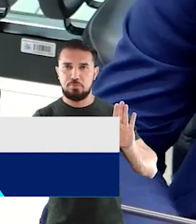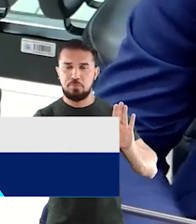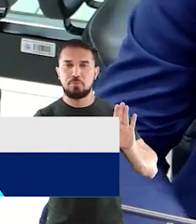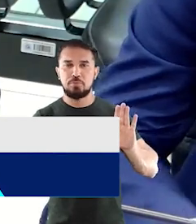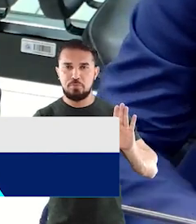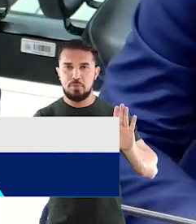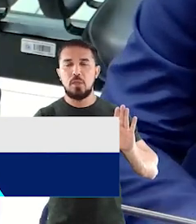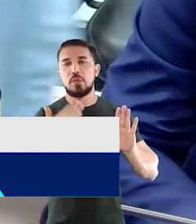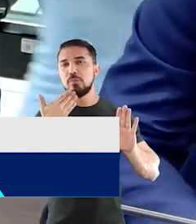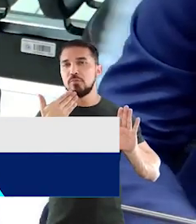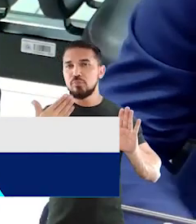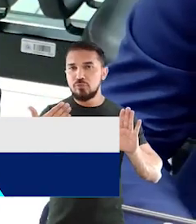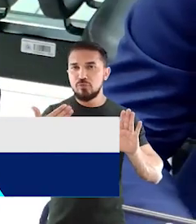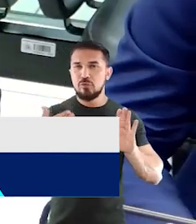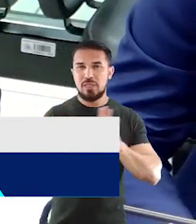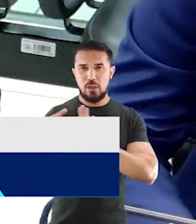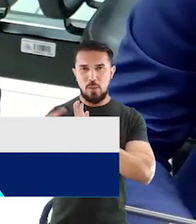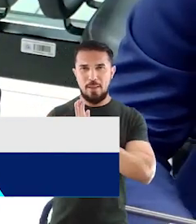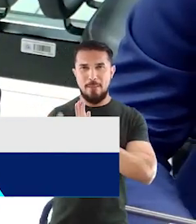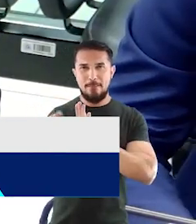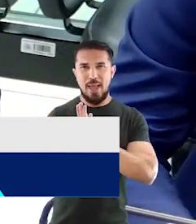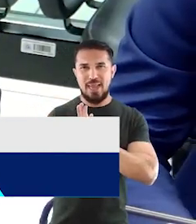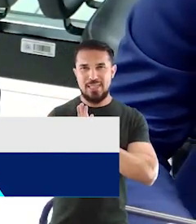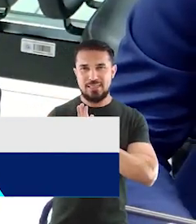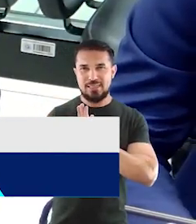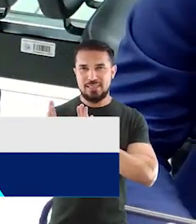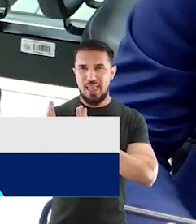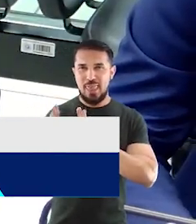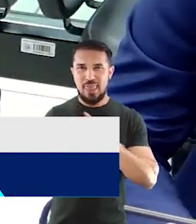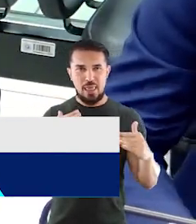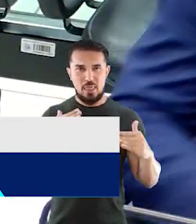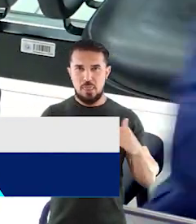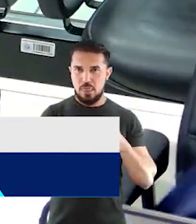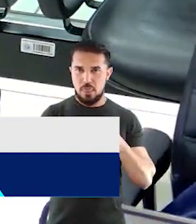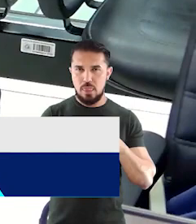também que nós derrubemos o parecer da comissão, para que a